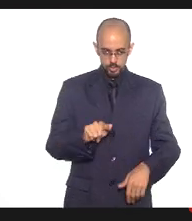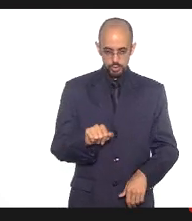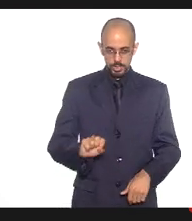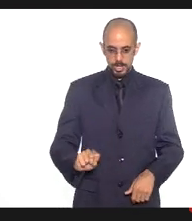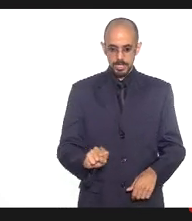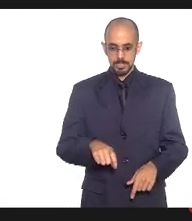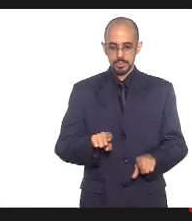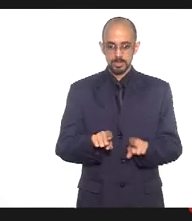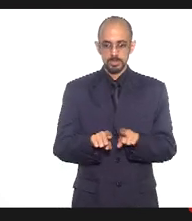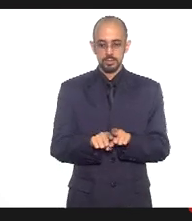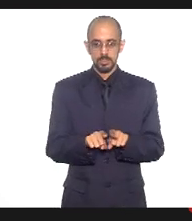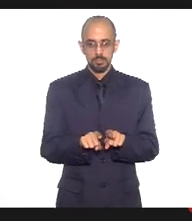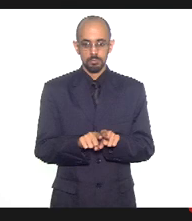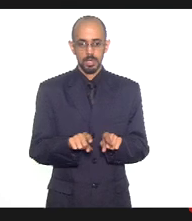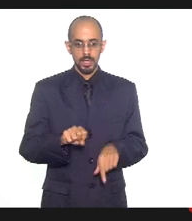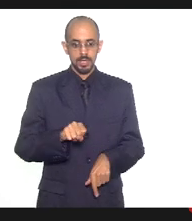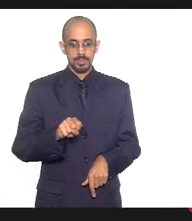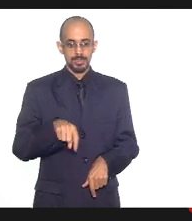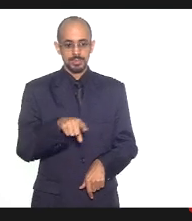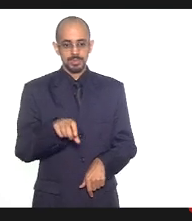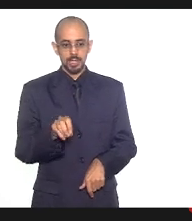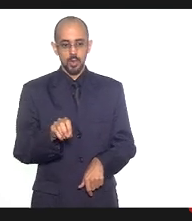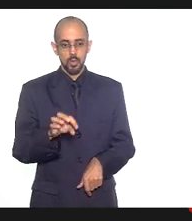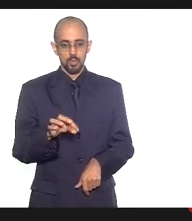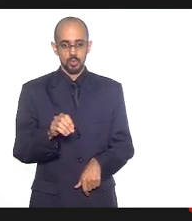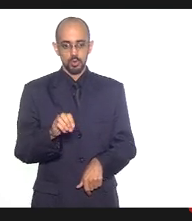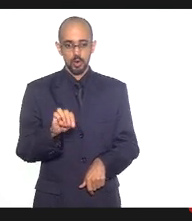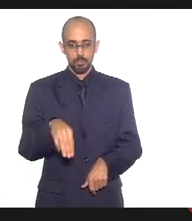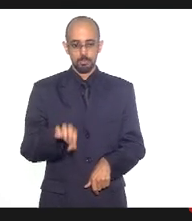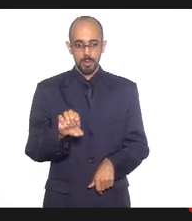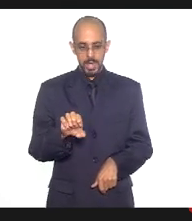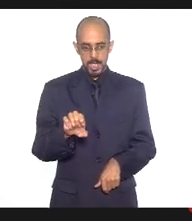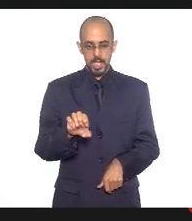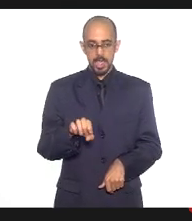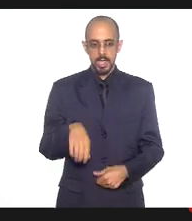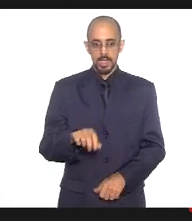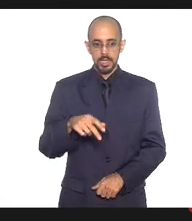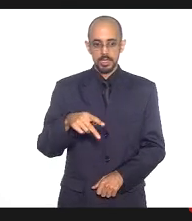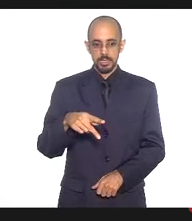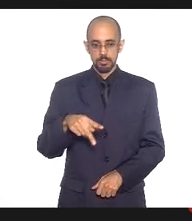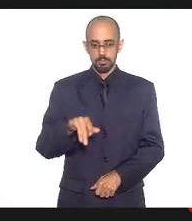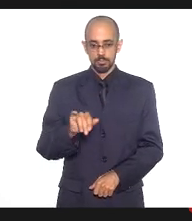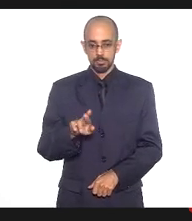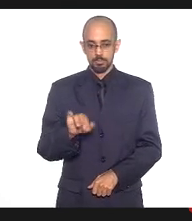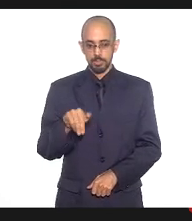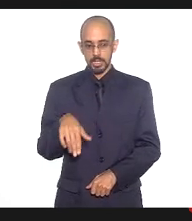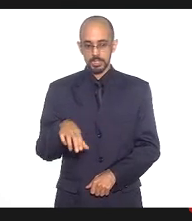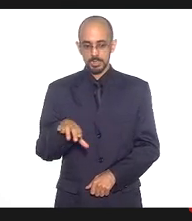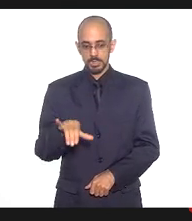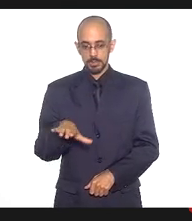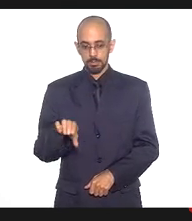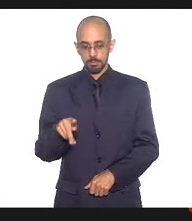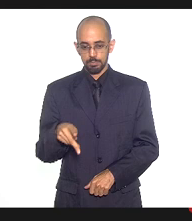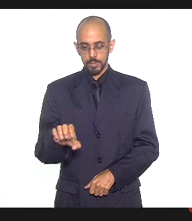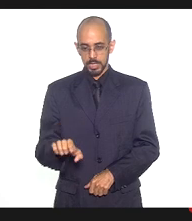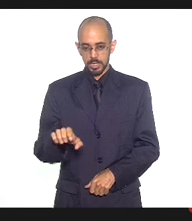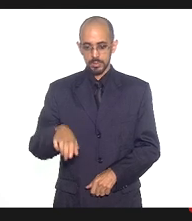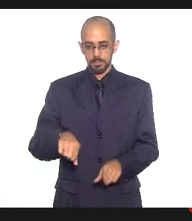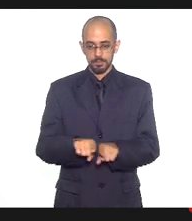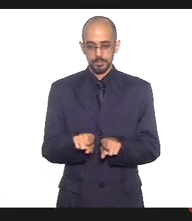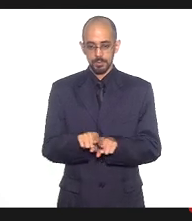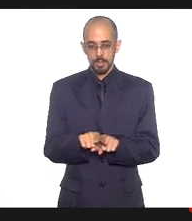quanto em São Tomé e Príncipe, na bacia do Rio Muni, em Angola, ali os